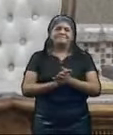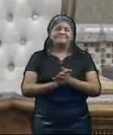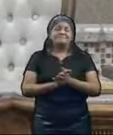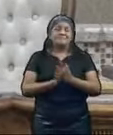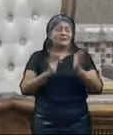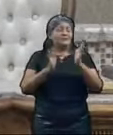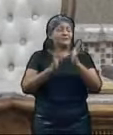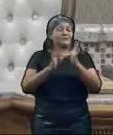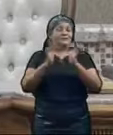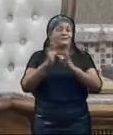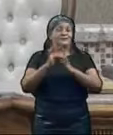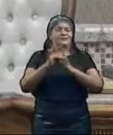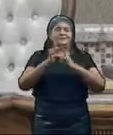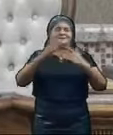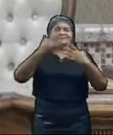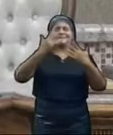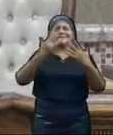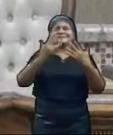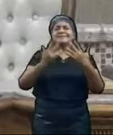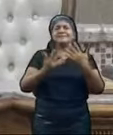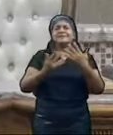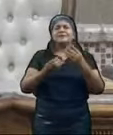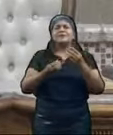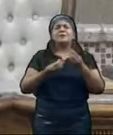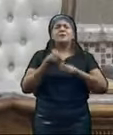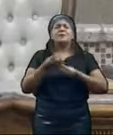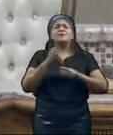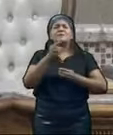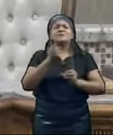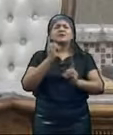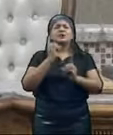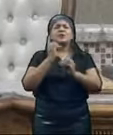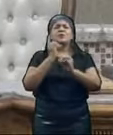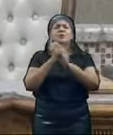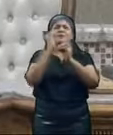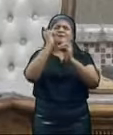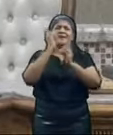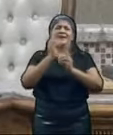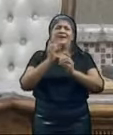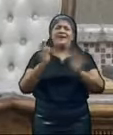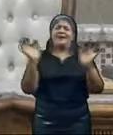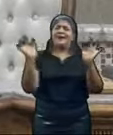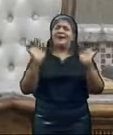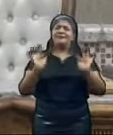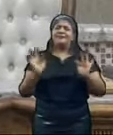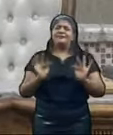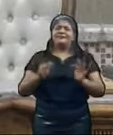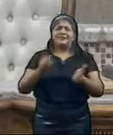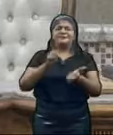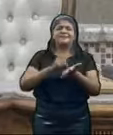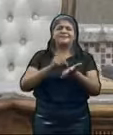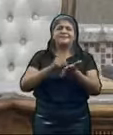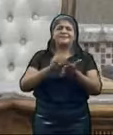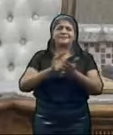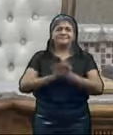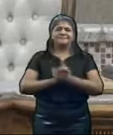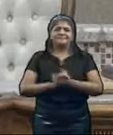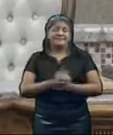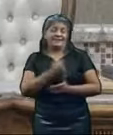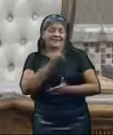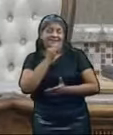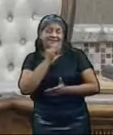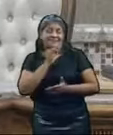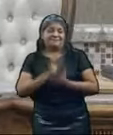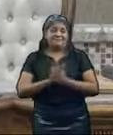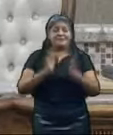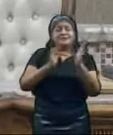ser chamado também as beatitudes ou bençãos e felicidades né bençãos e